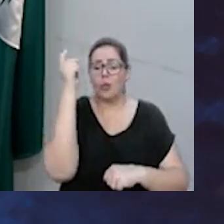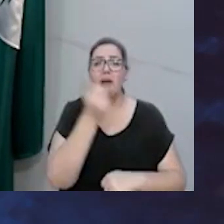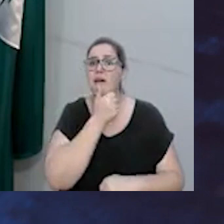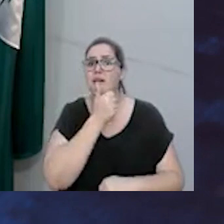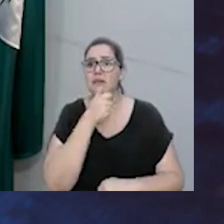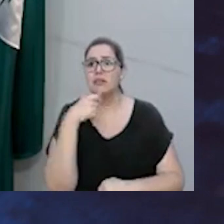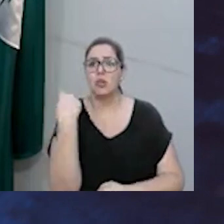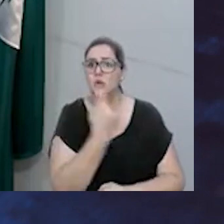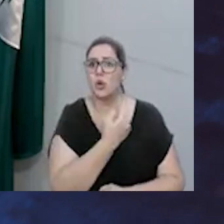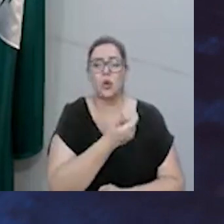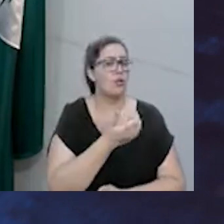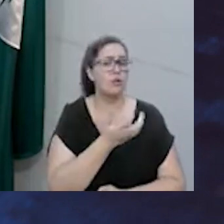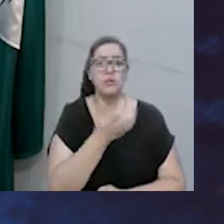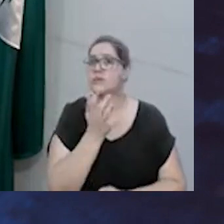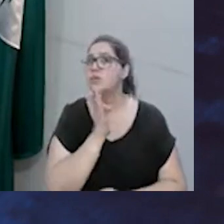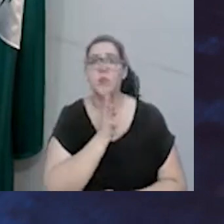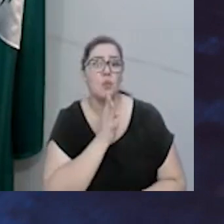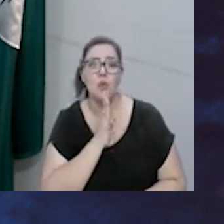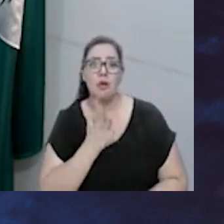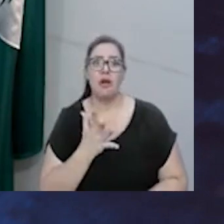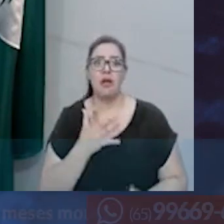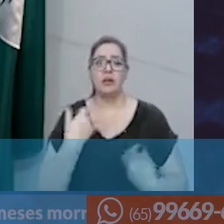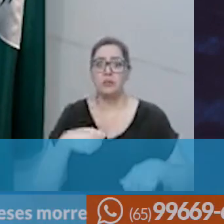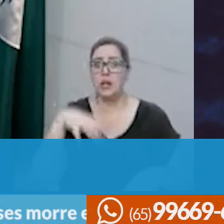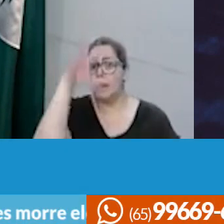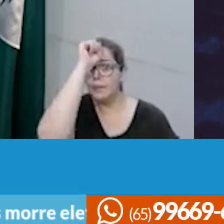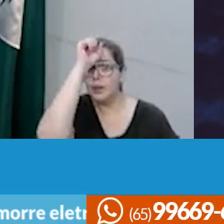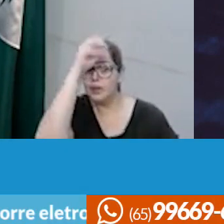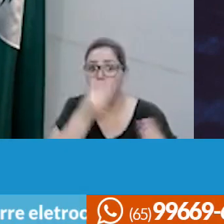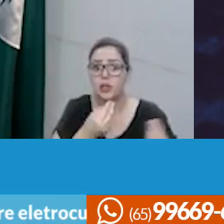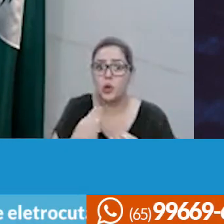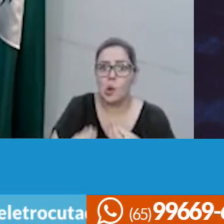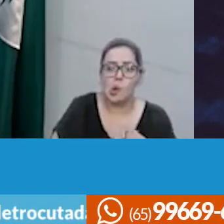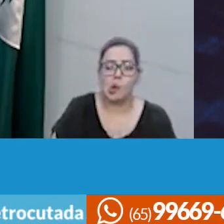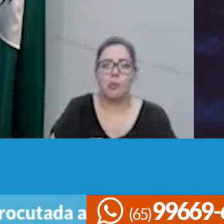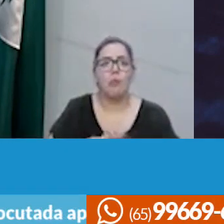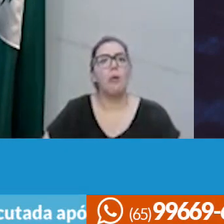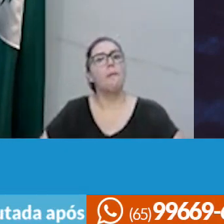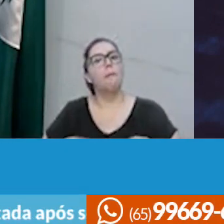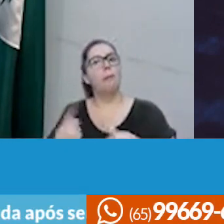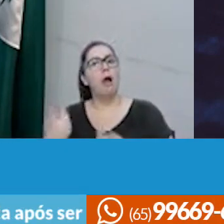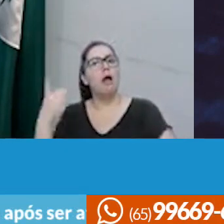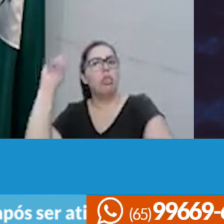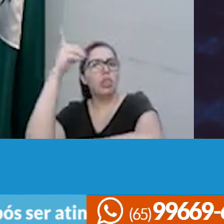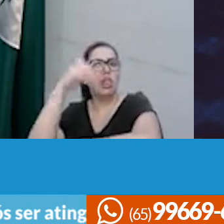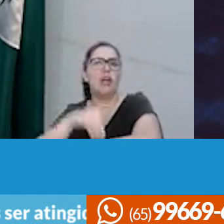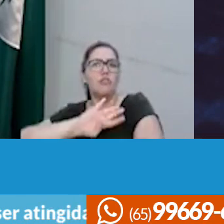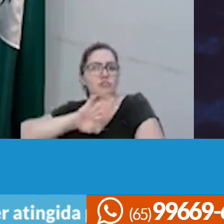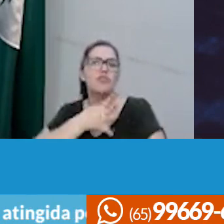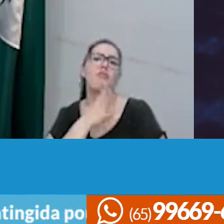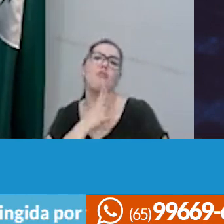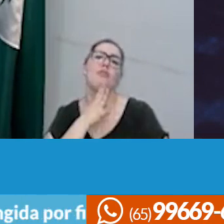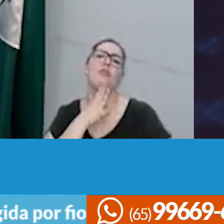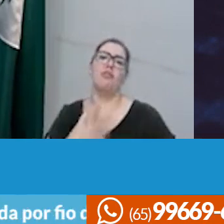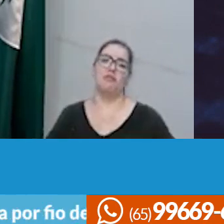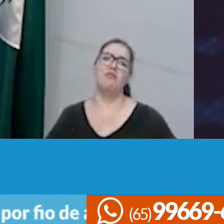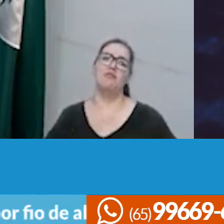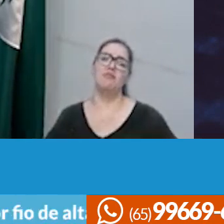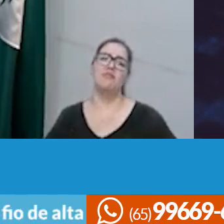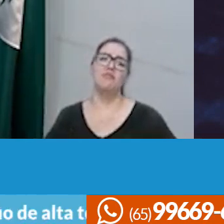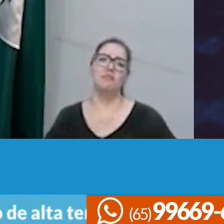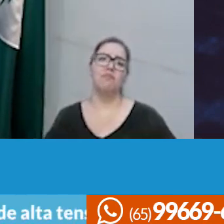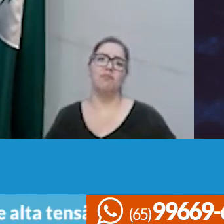diferente onde nós estamos aprendendo todo dia mas da dengue nós sabemos como ela